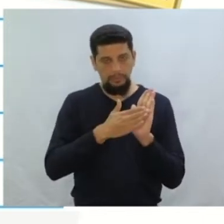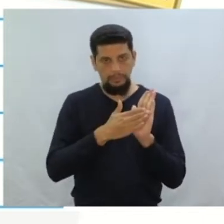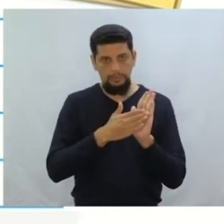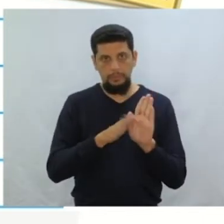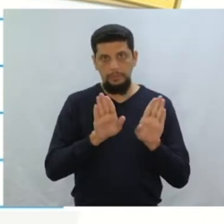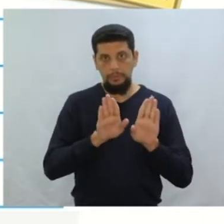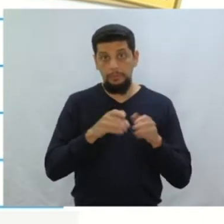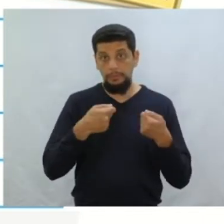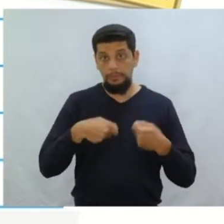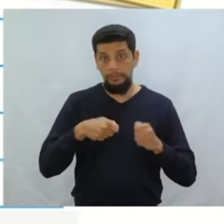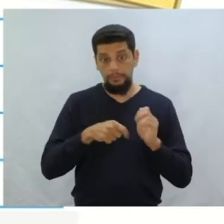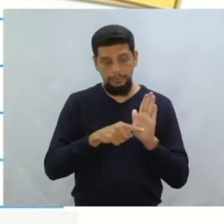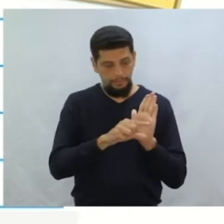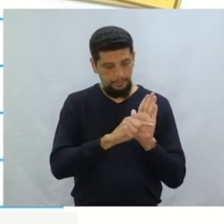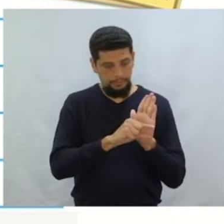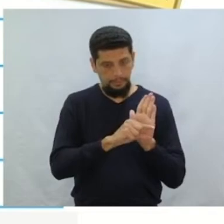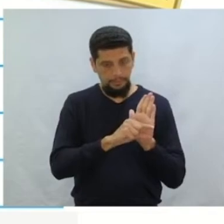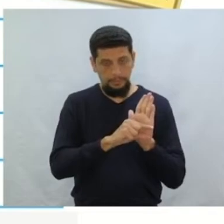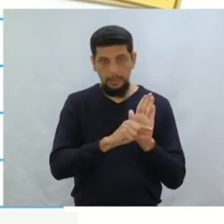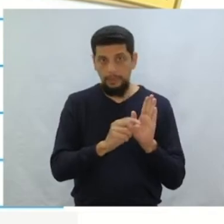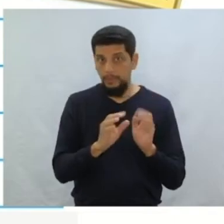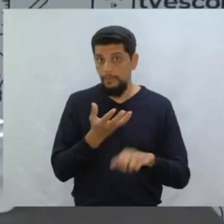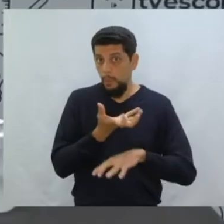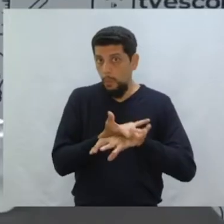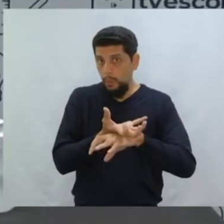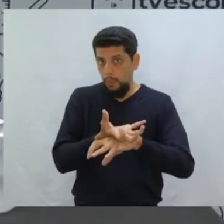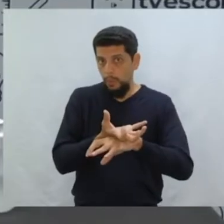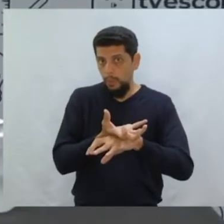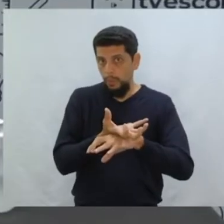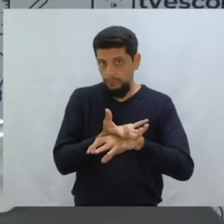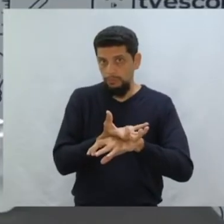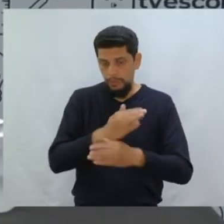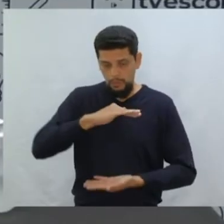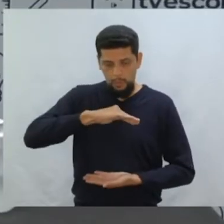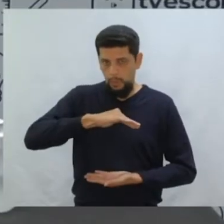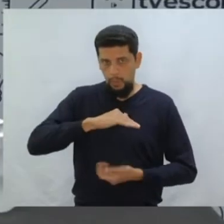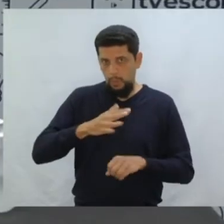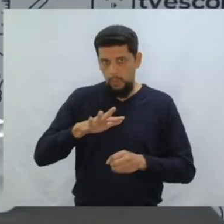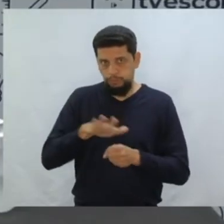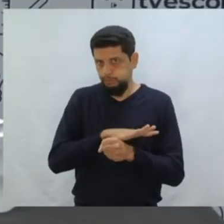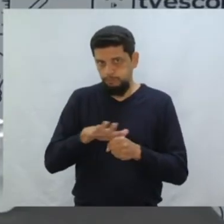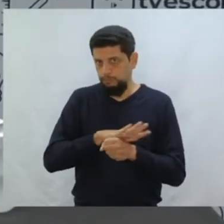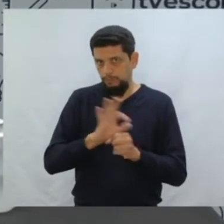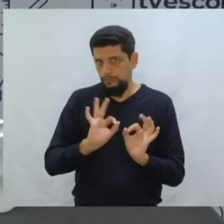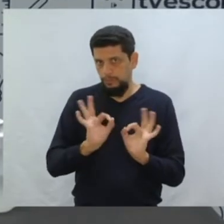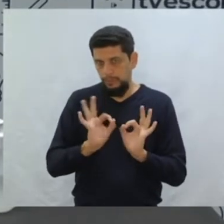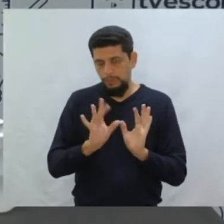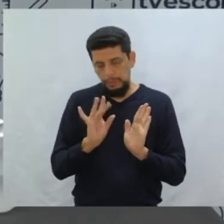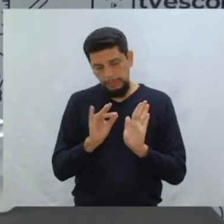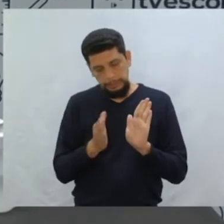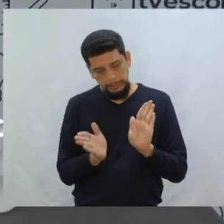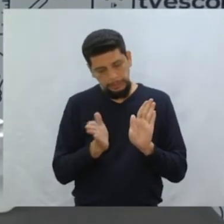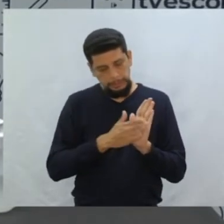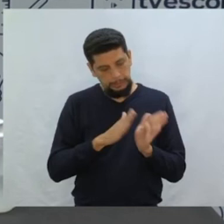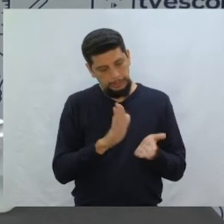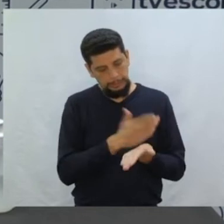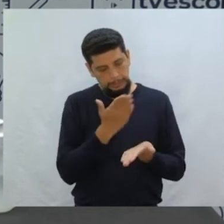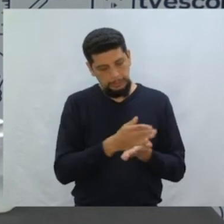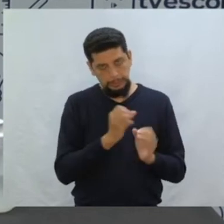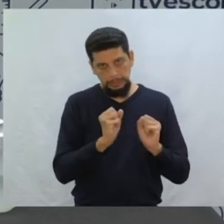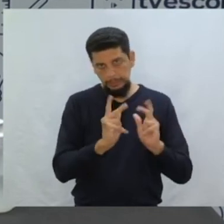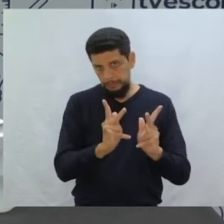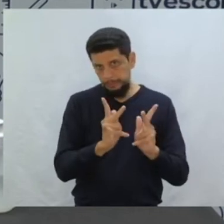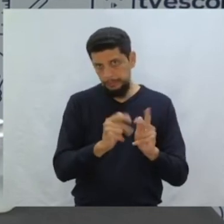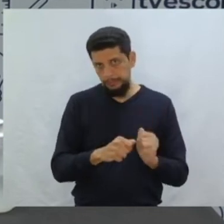colar a embalagem toda, mas ela precisa estar vazia, tá bom? Não pegue uma embalagem cheia ou com ainda algum alimento para